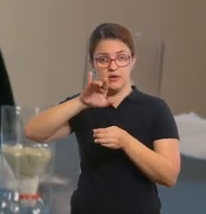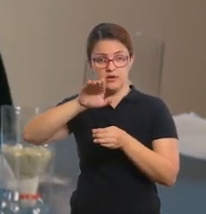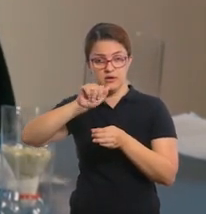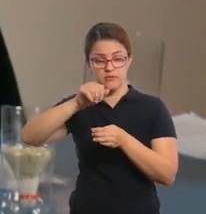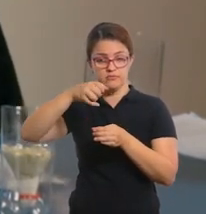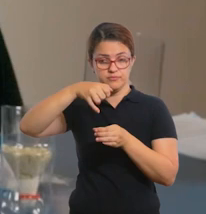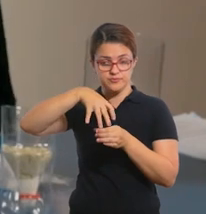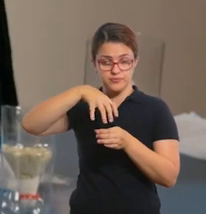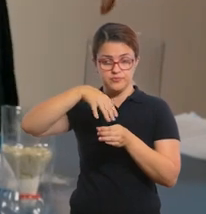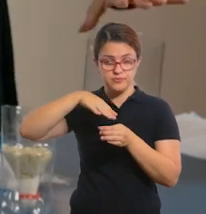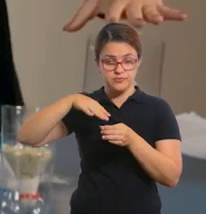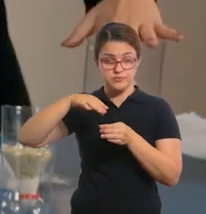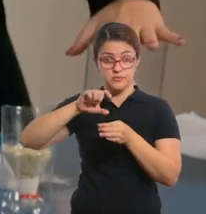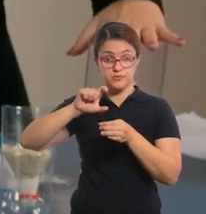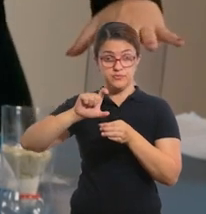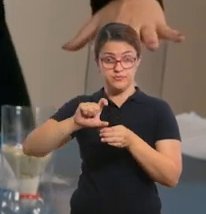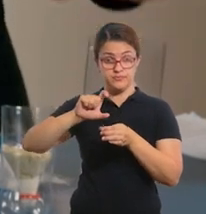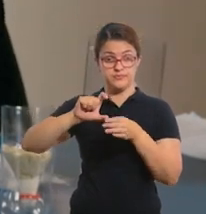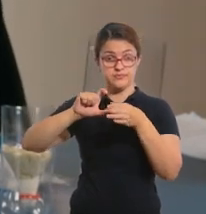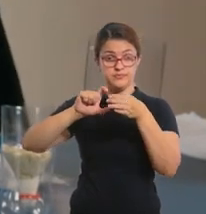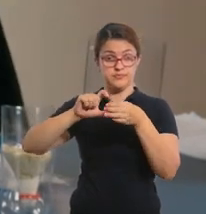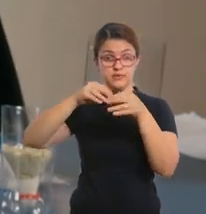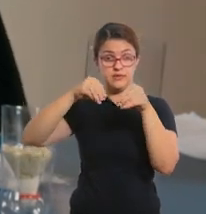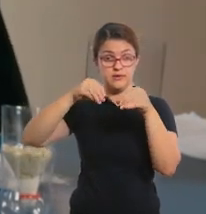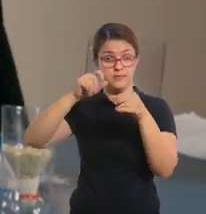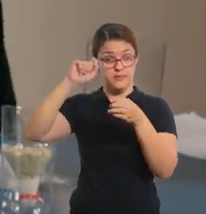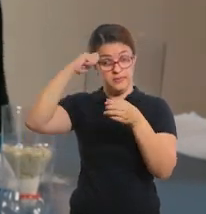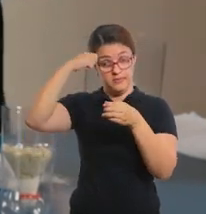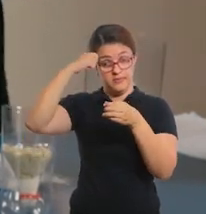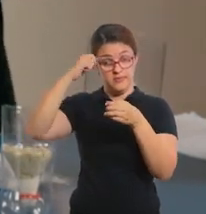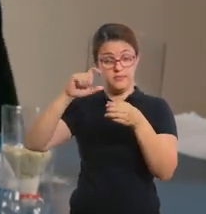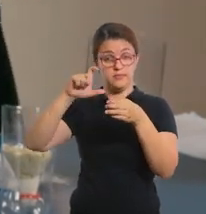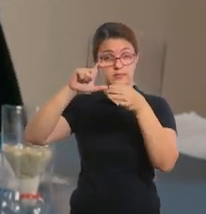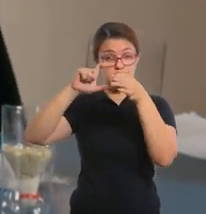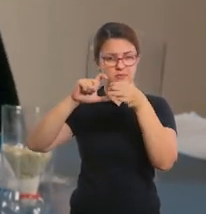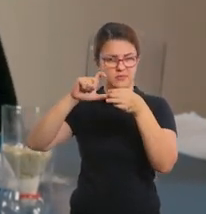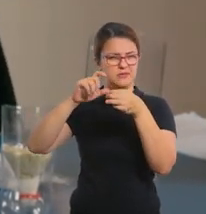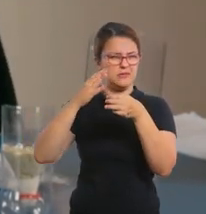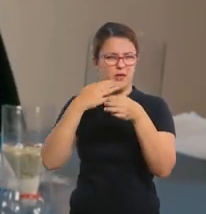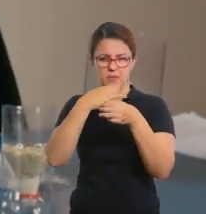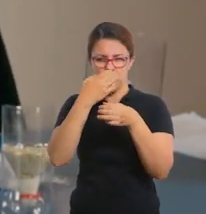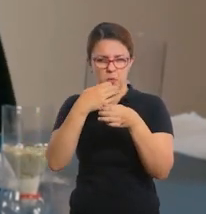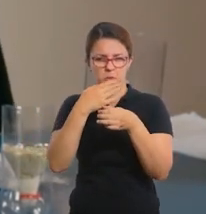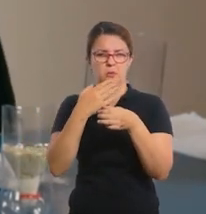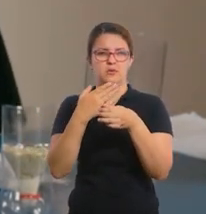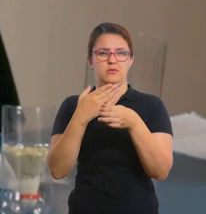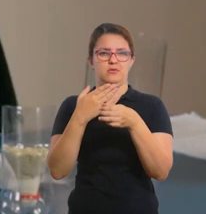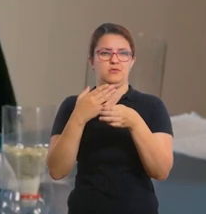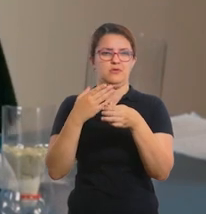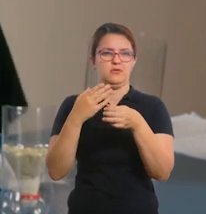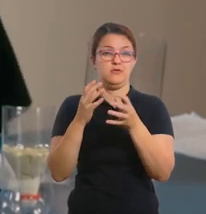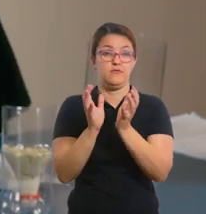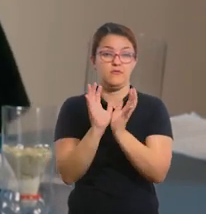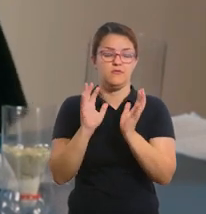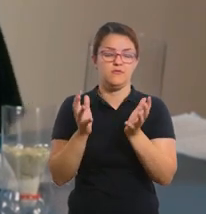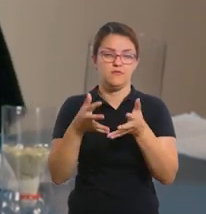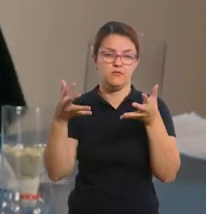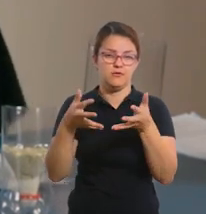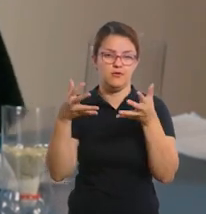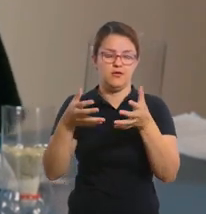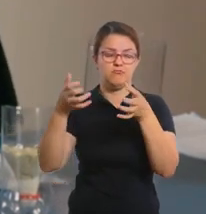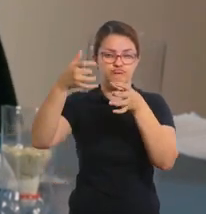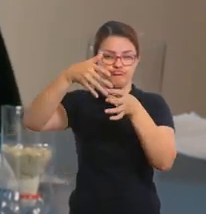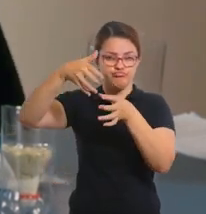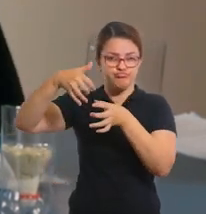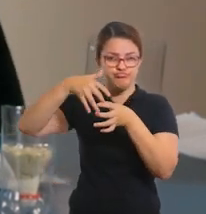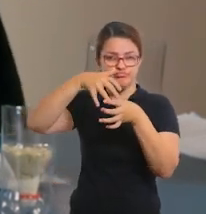areia, a areia dessa forma aqui, tá? Depois a terra preta, depois cascas trituradas, restos de fruta,